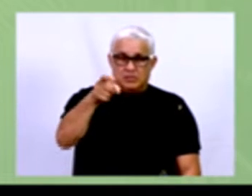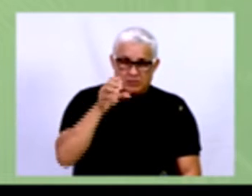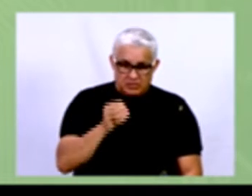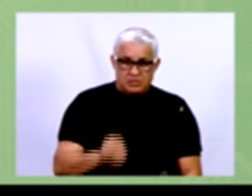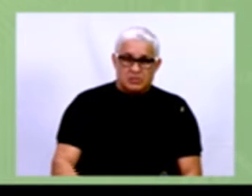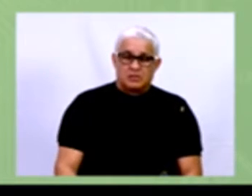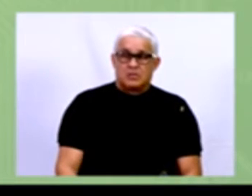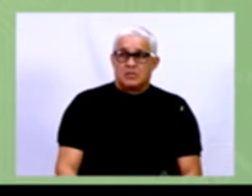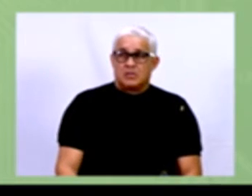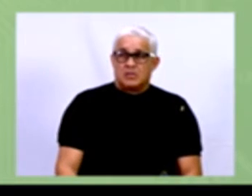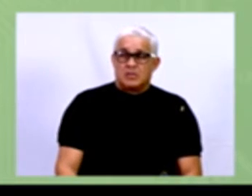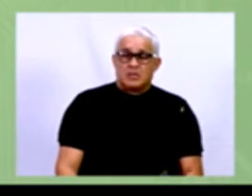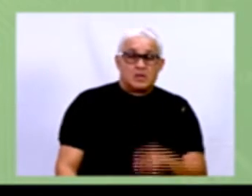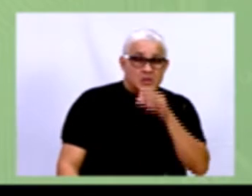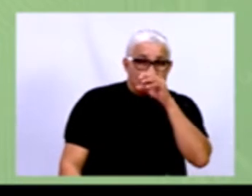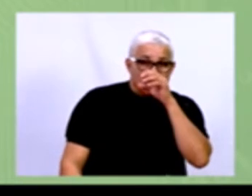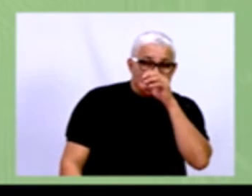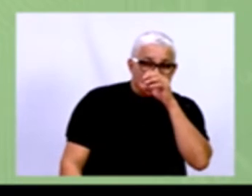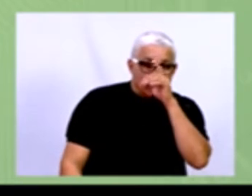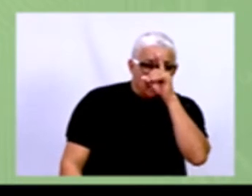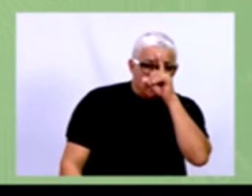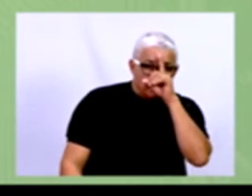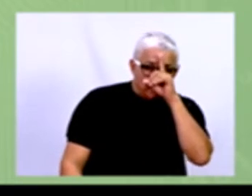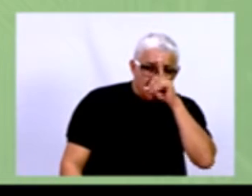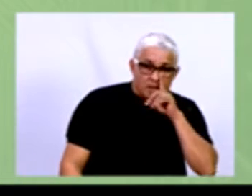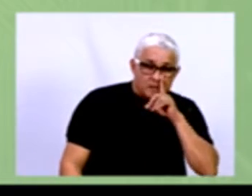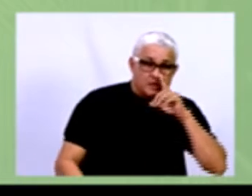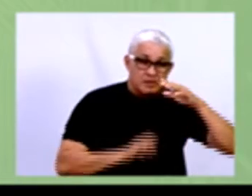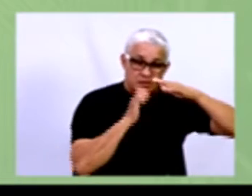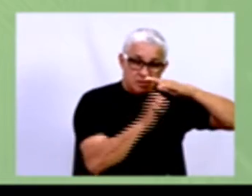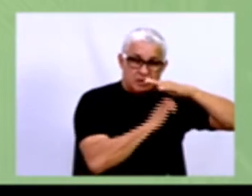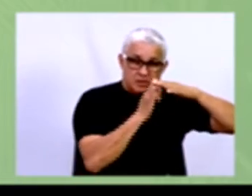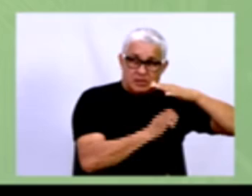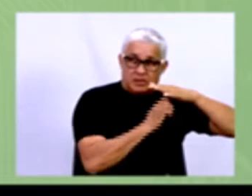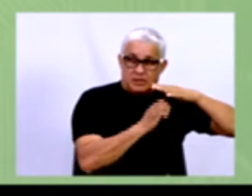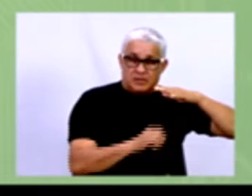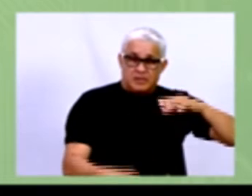amarelo. A empresa, qualquer empresa, para